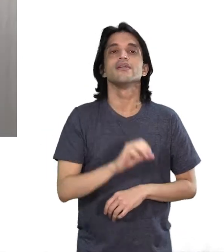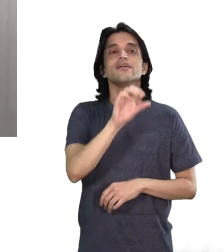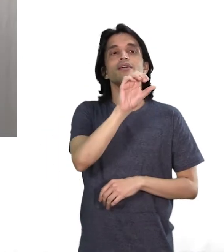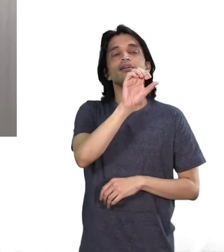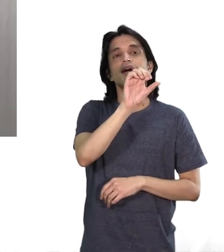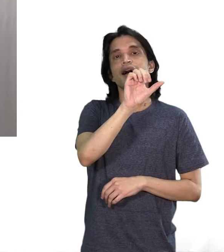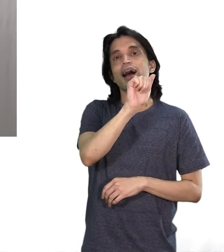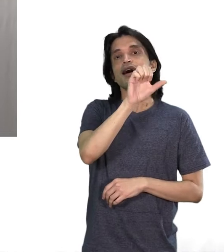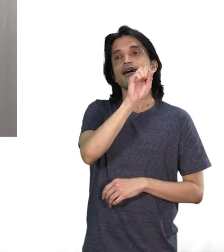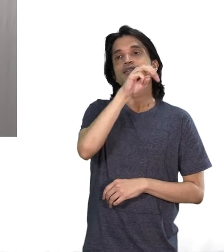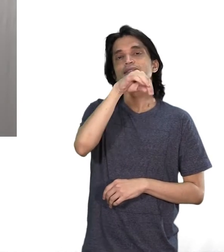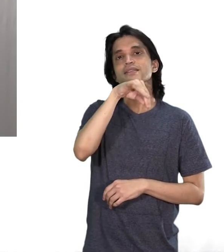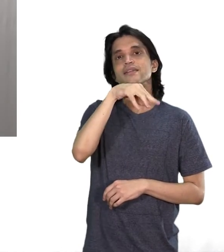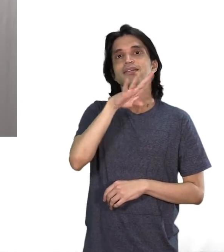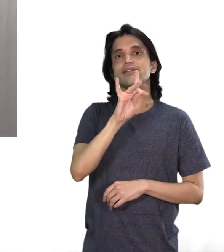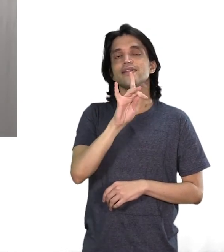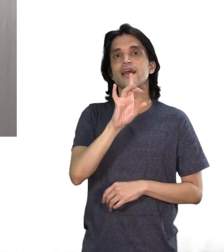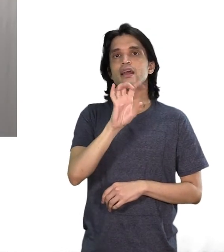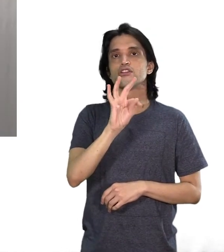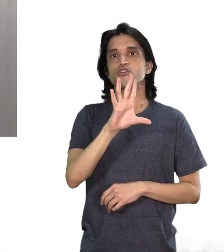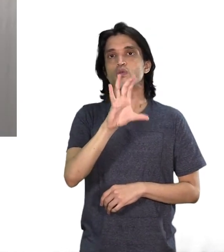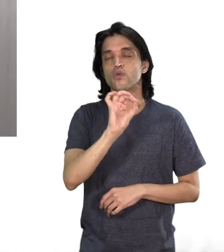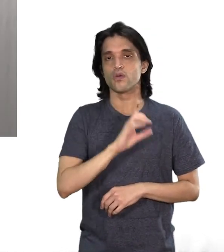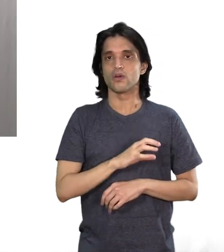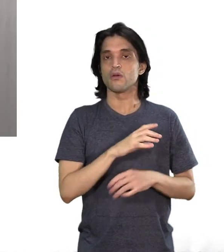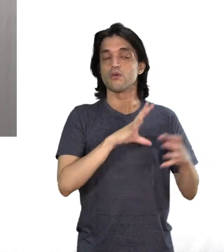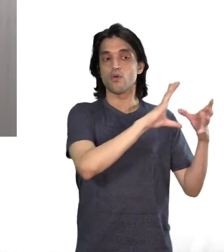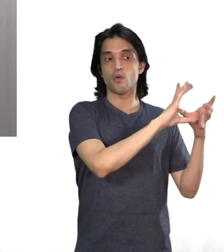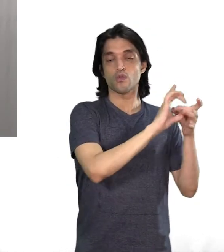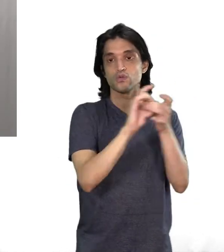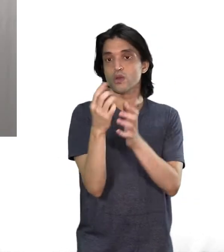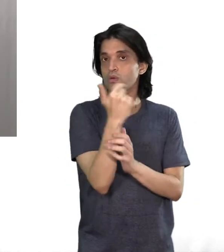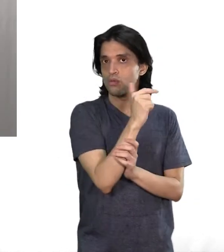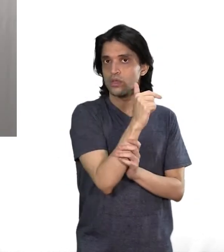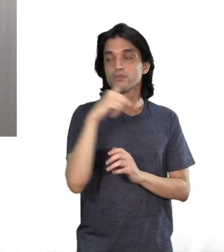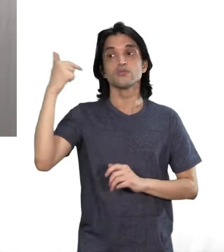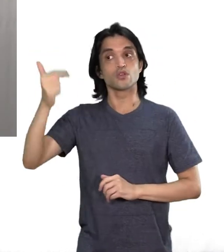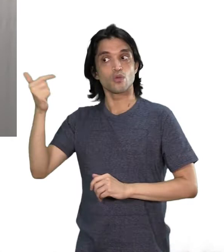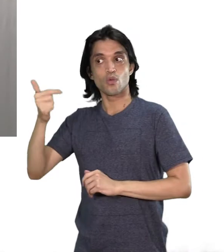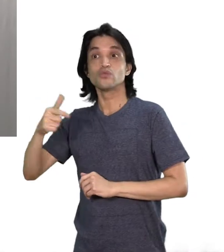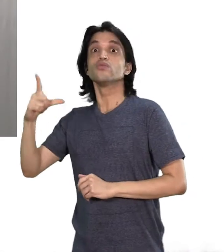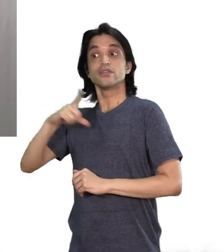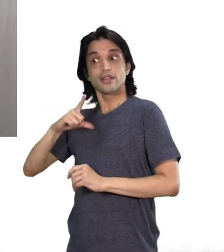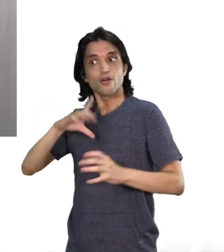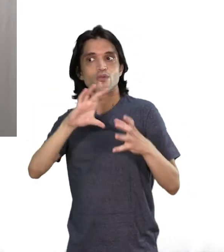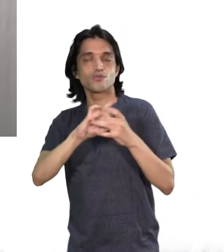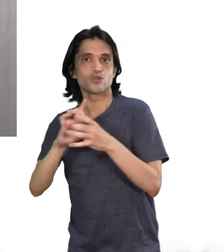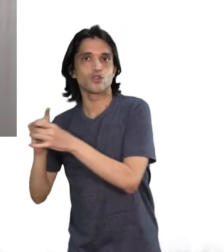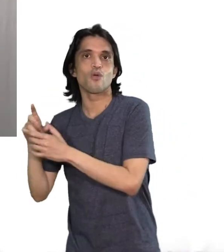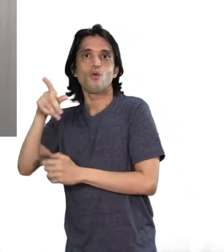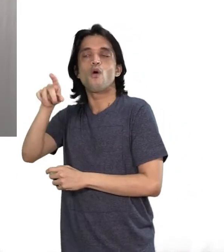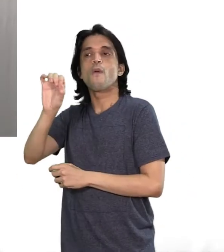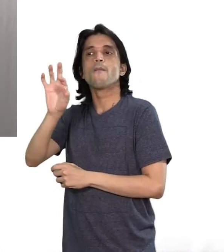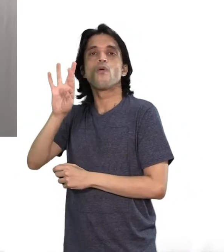sindética. Portanto, não posso pagar, pois ela traz a conjunção portanto, uma conjunção